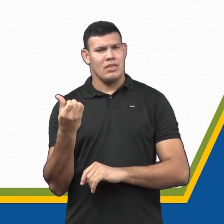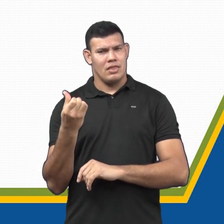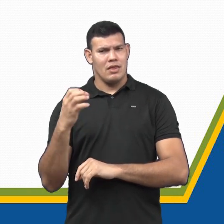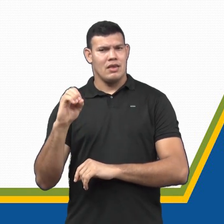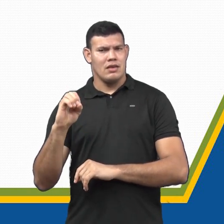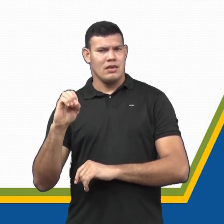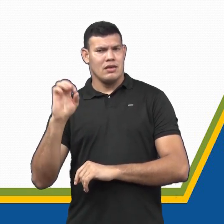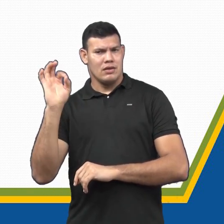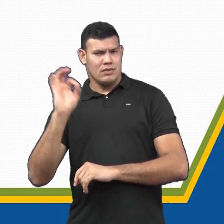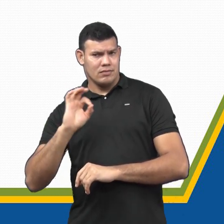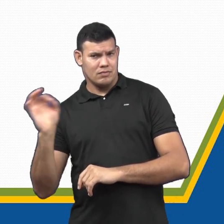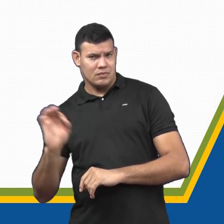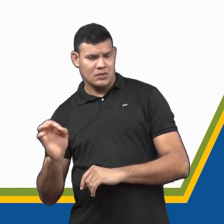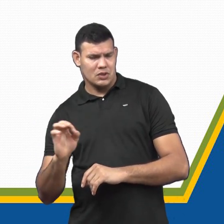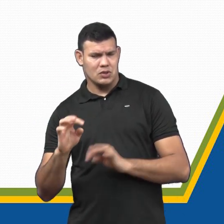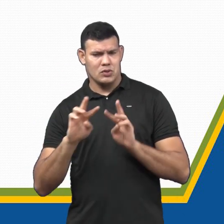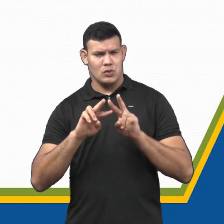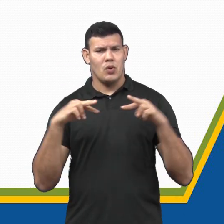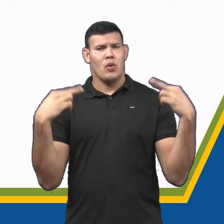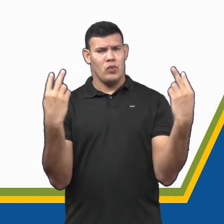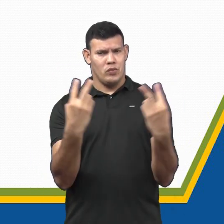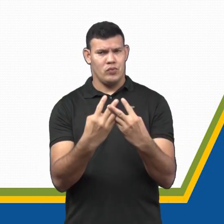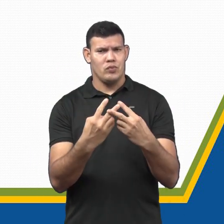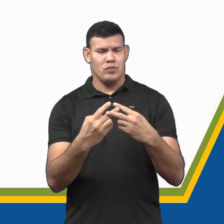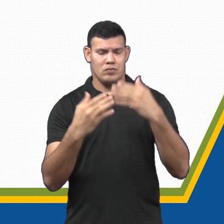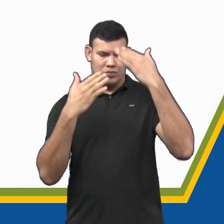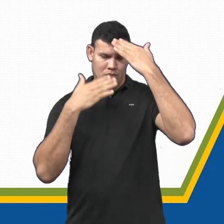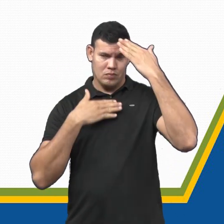para vocês, e